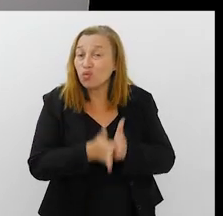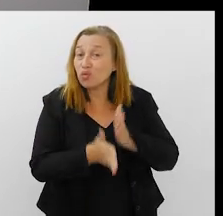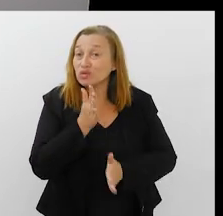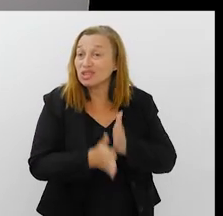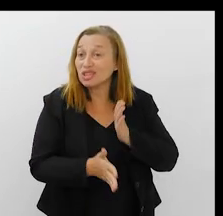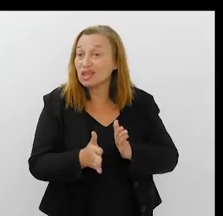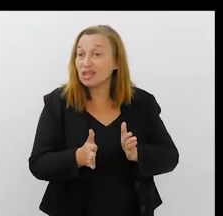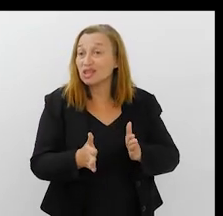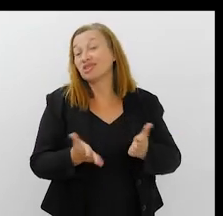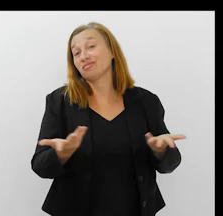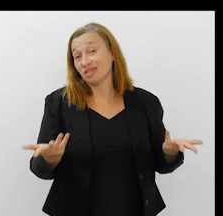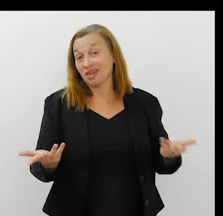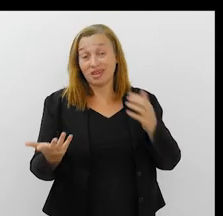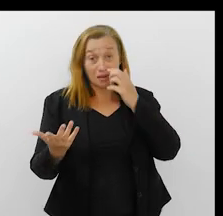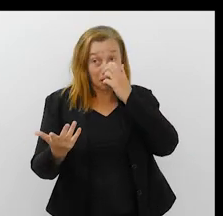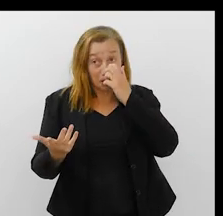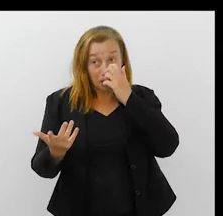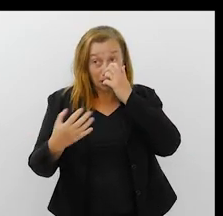Então,